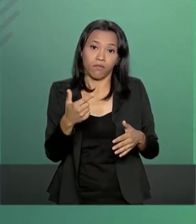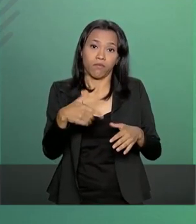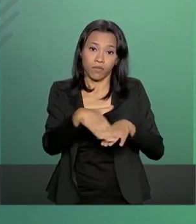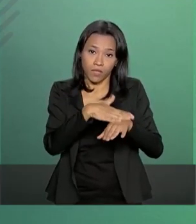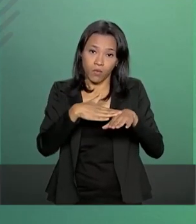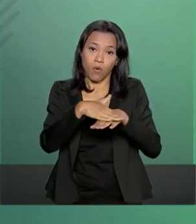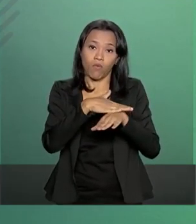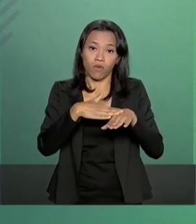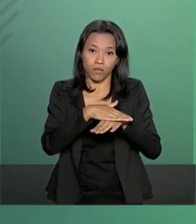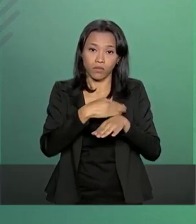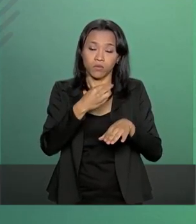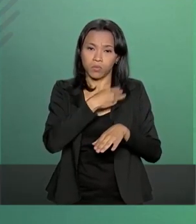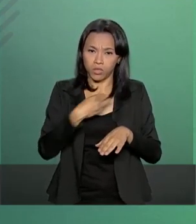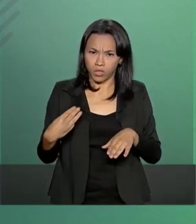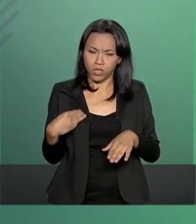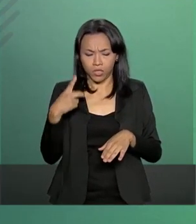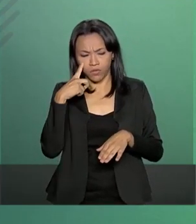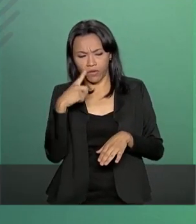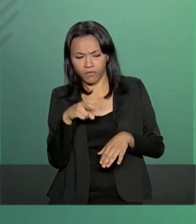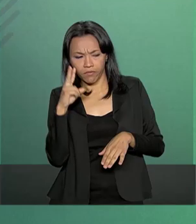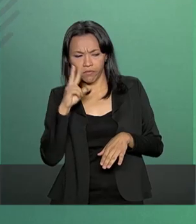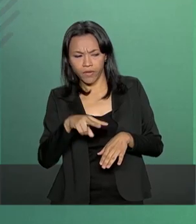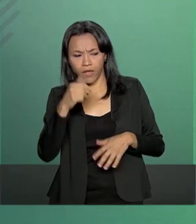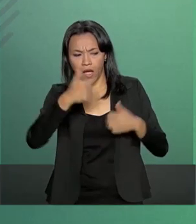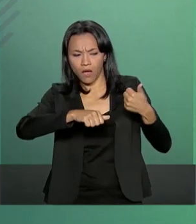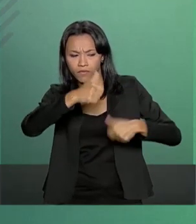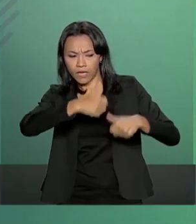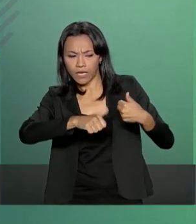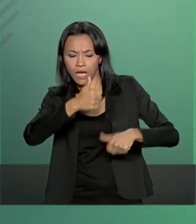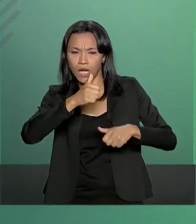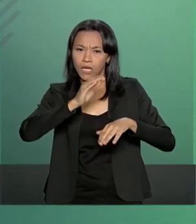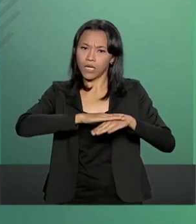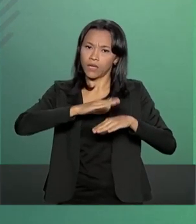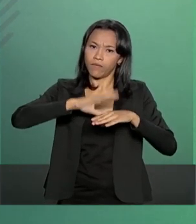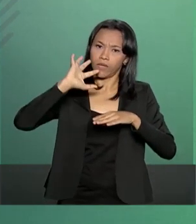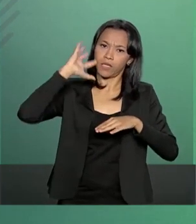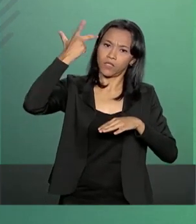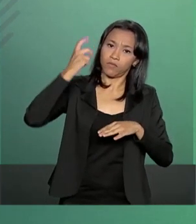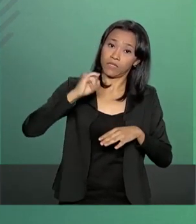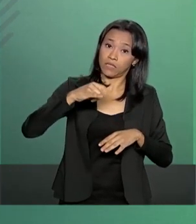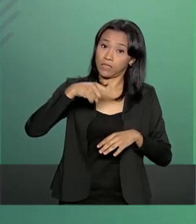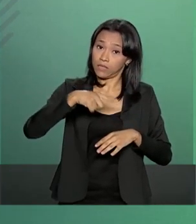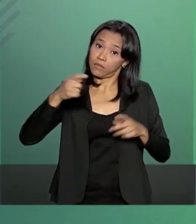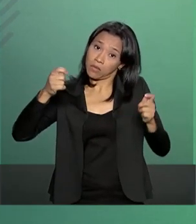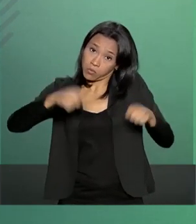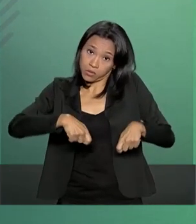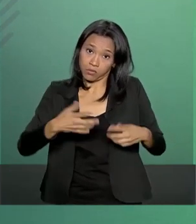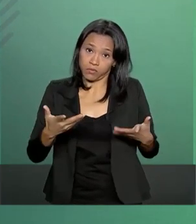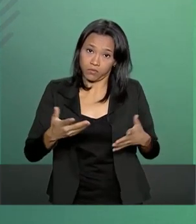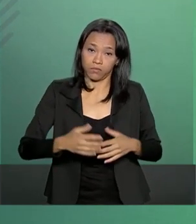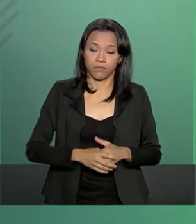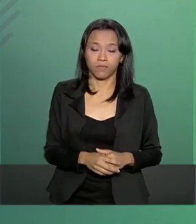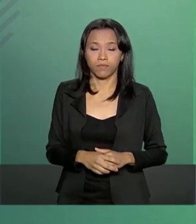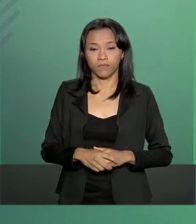de autoavaliar-se e, a partir desta autoavaliação, decidir se isso será possível.